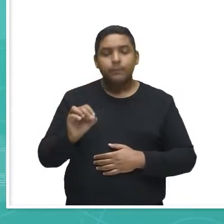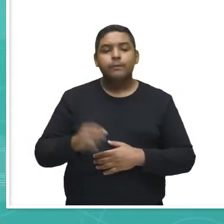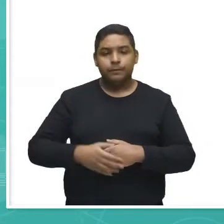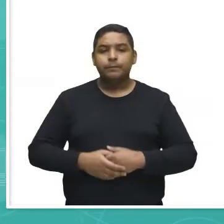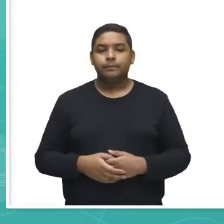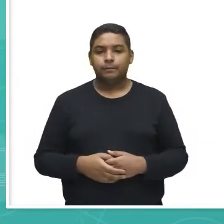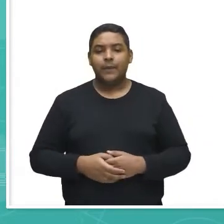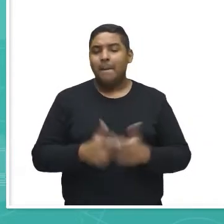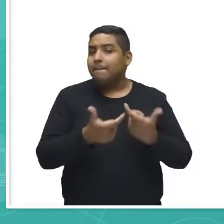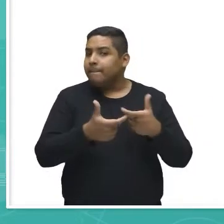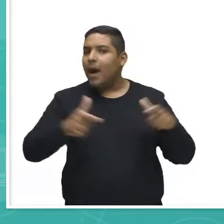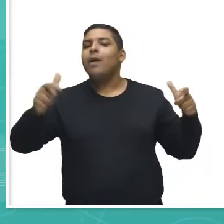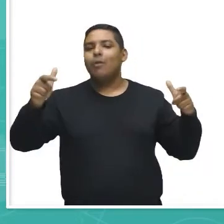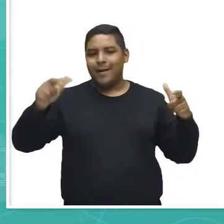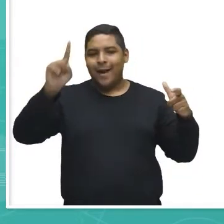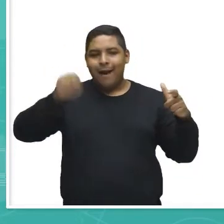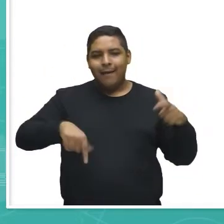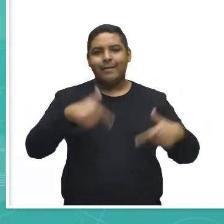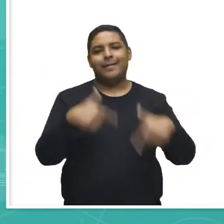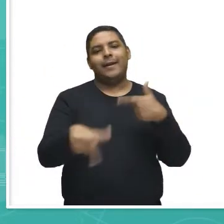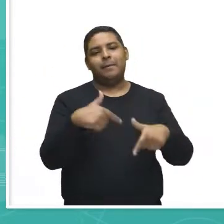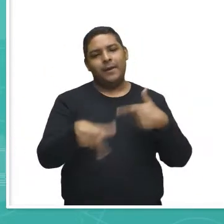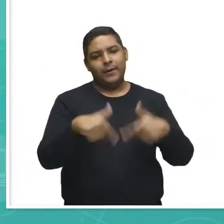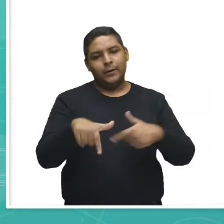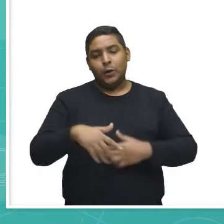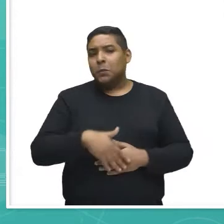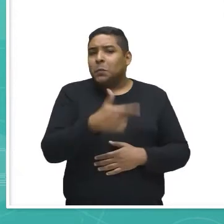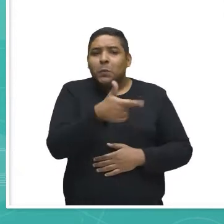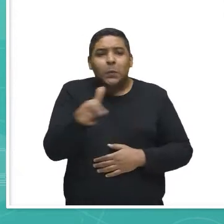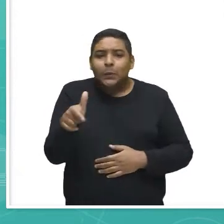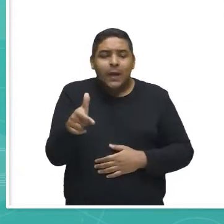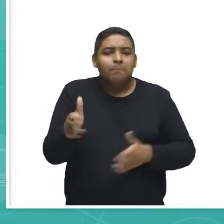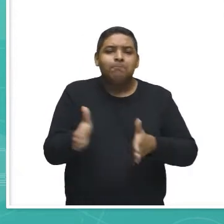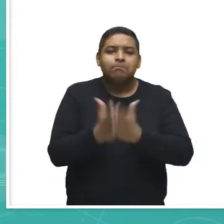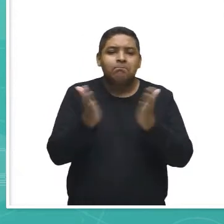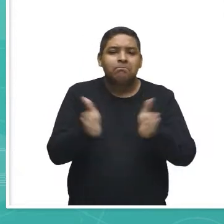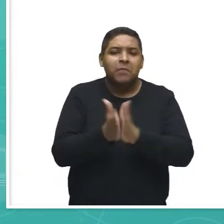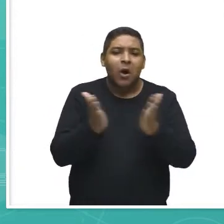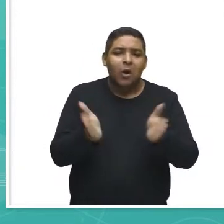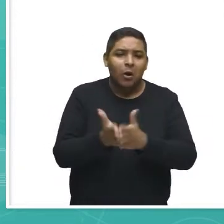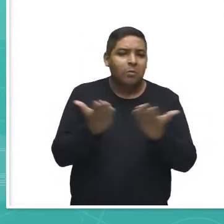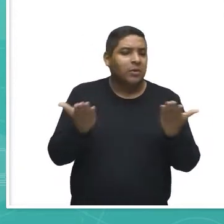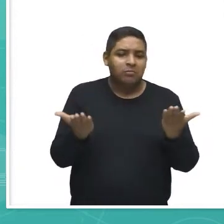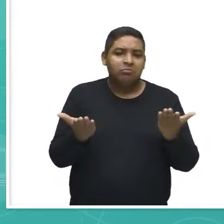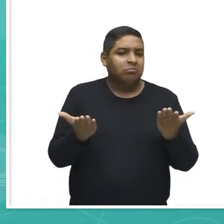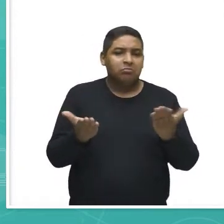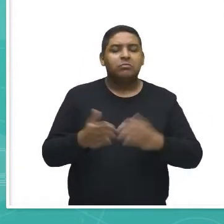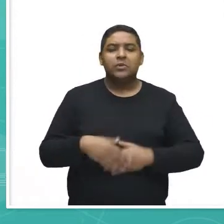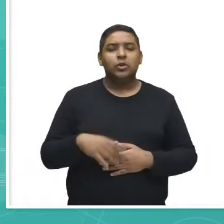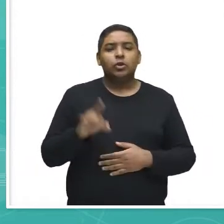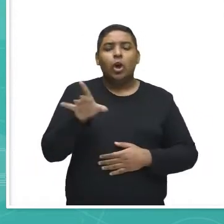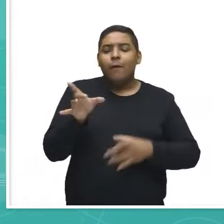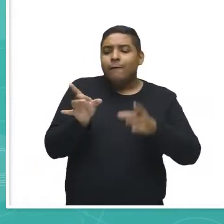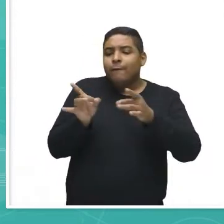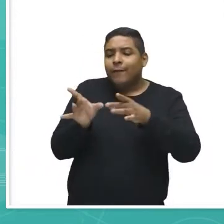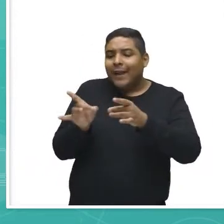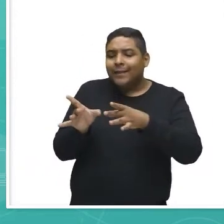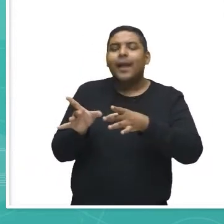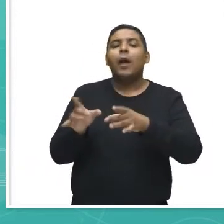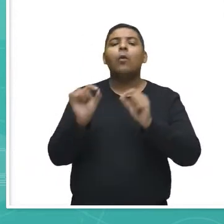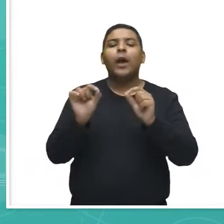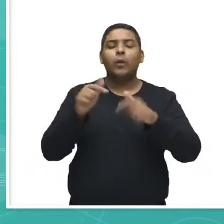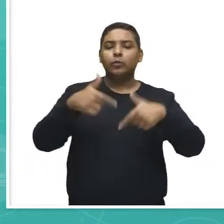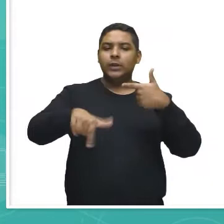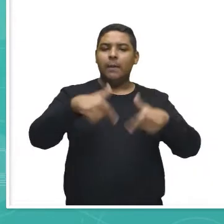vai possuir aí, né, os meios de produção. Então, o que, que eles vão ter que fazer? Vender aí a sua força de